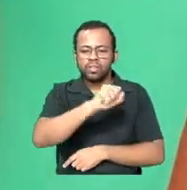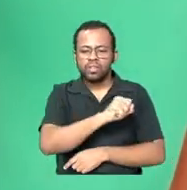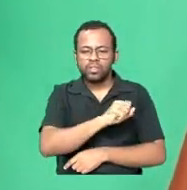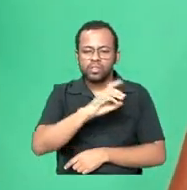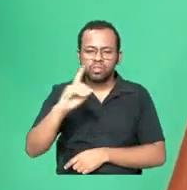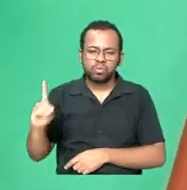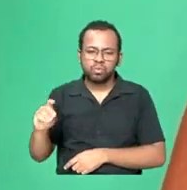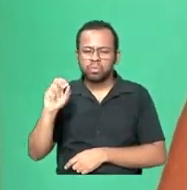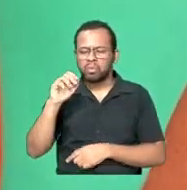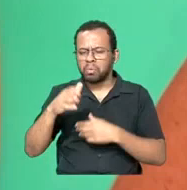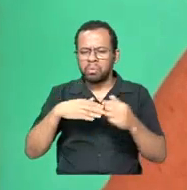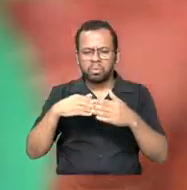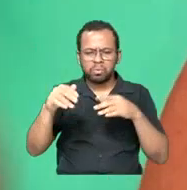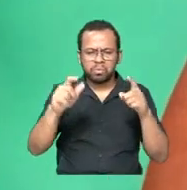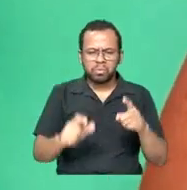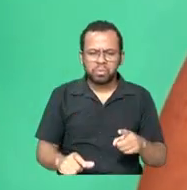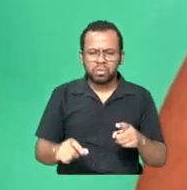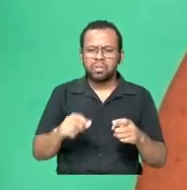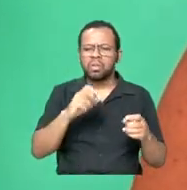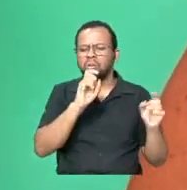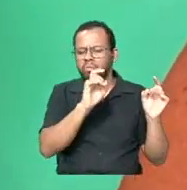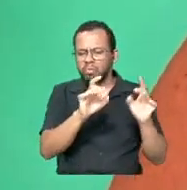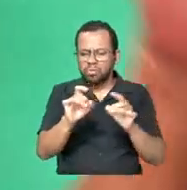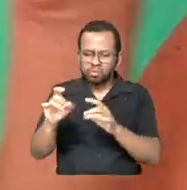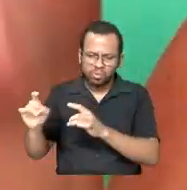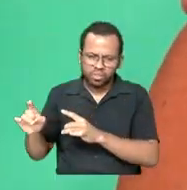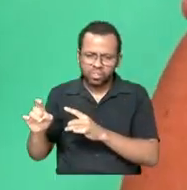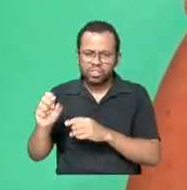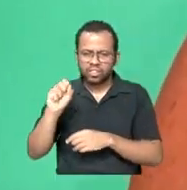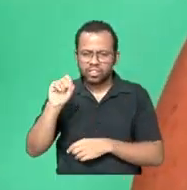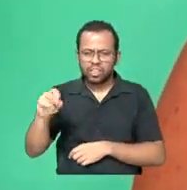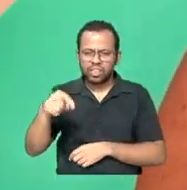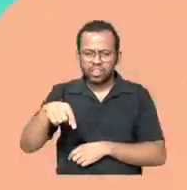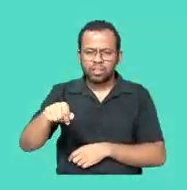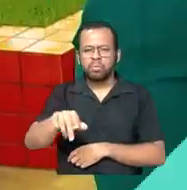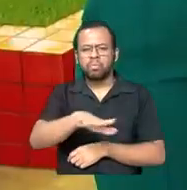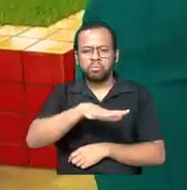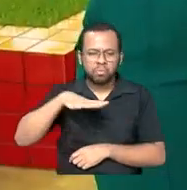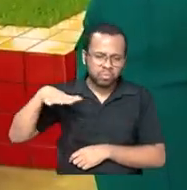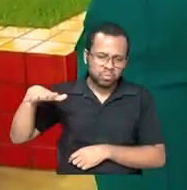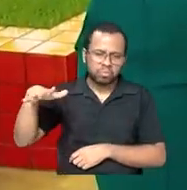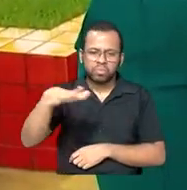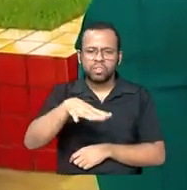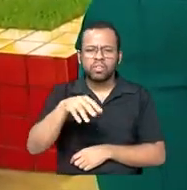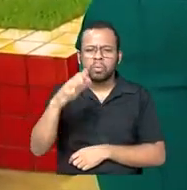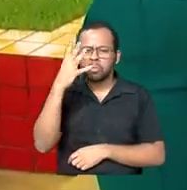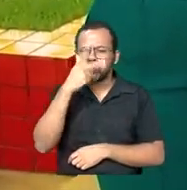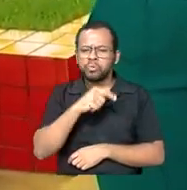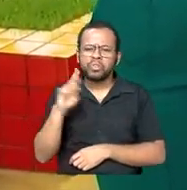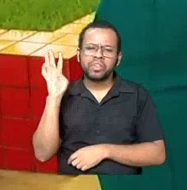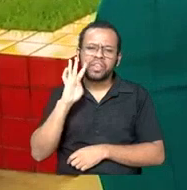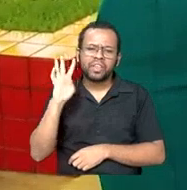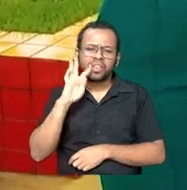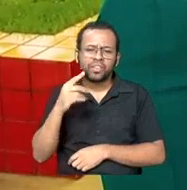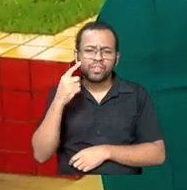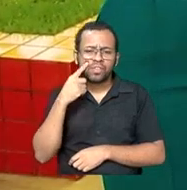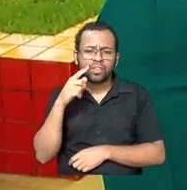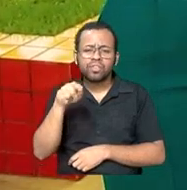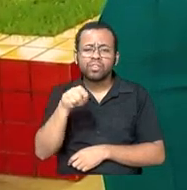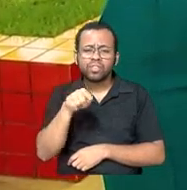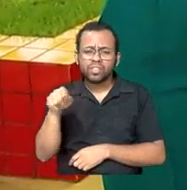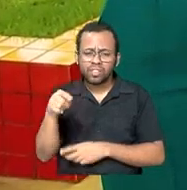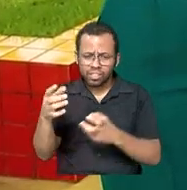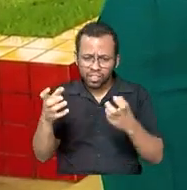Castelo Tenente kled 19 de Janeiro tudo que é cantar aqui no 18 eu vendo que coisa bonita de se ver e você